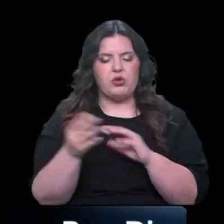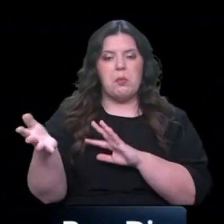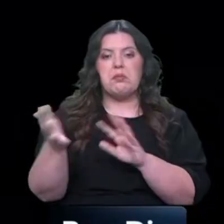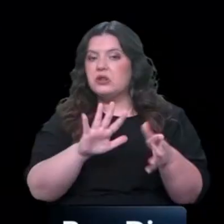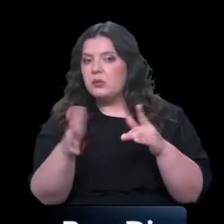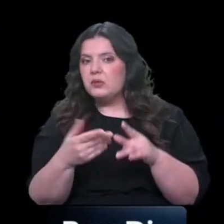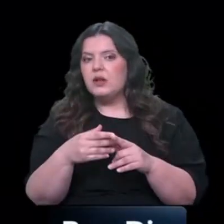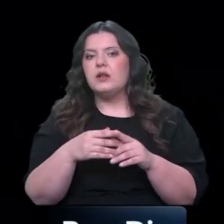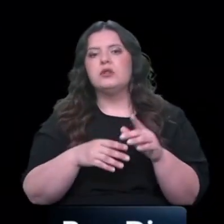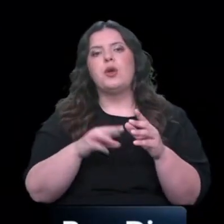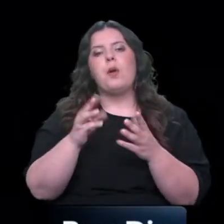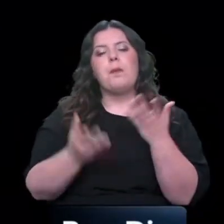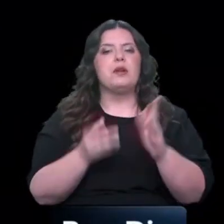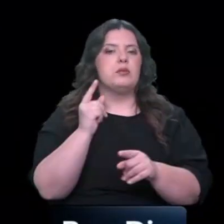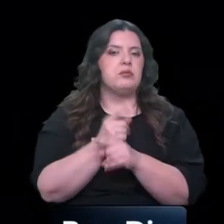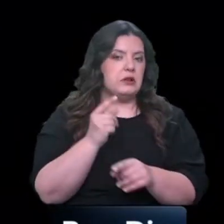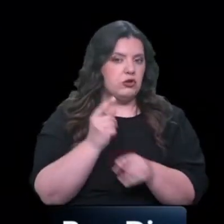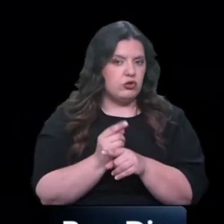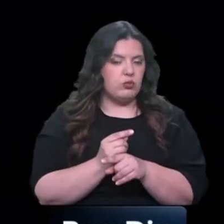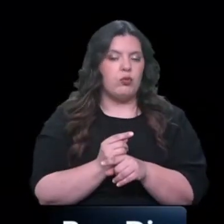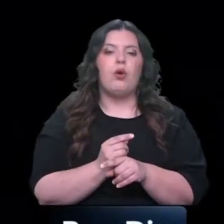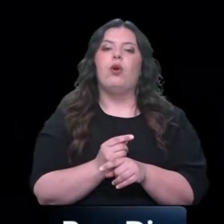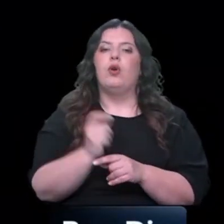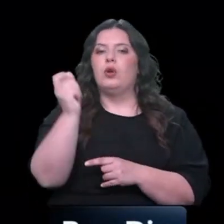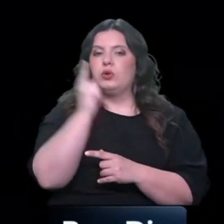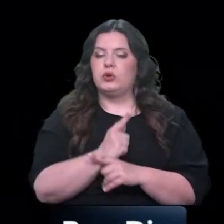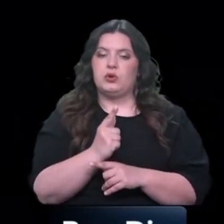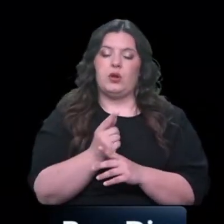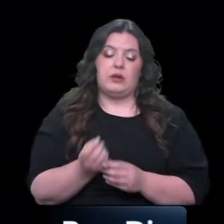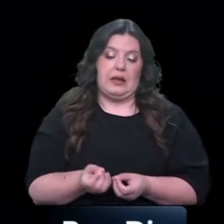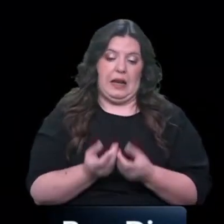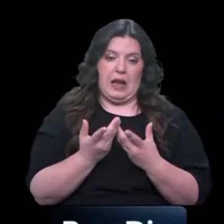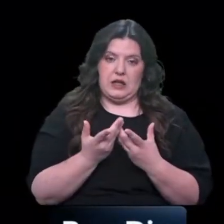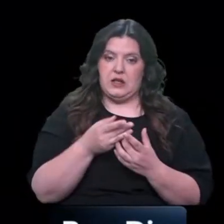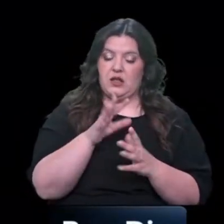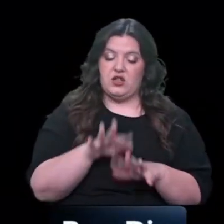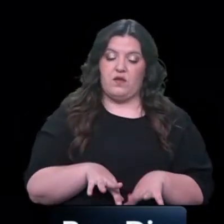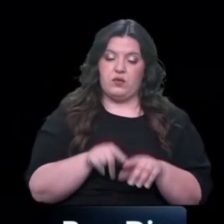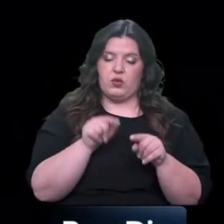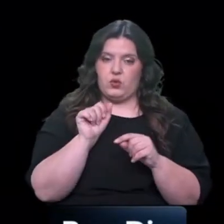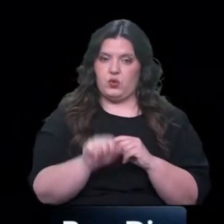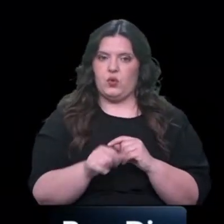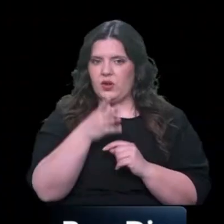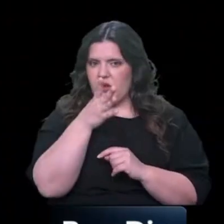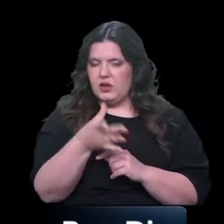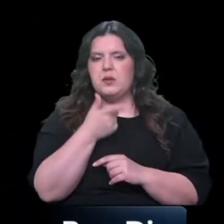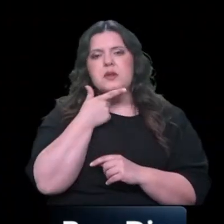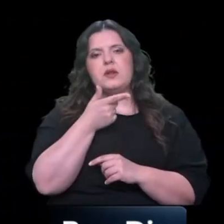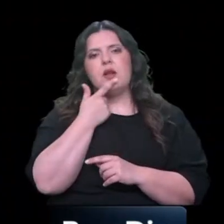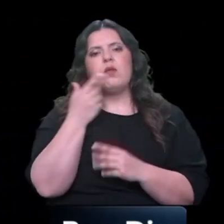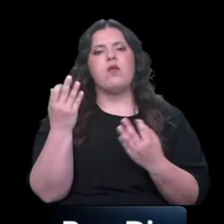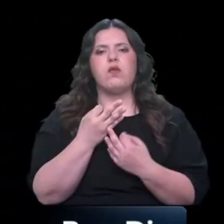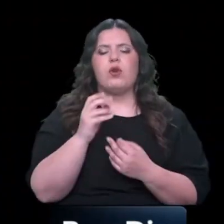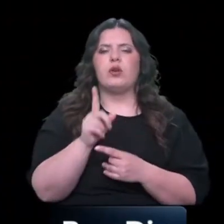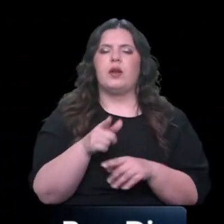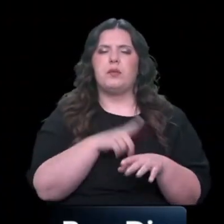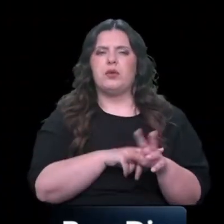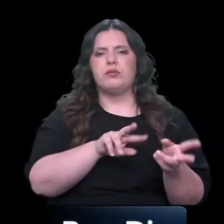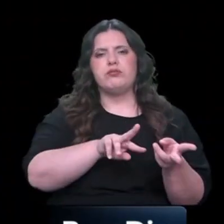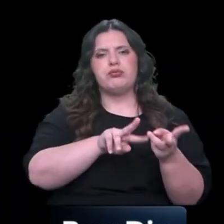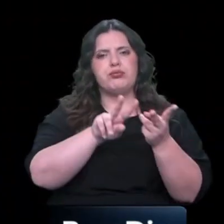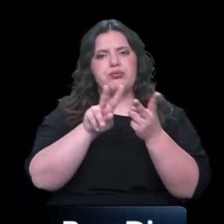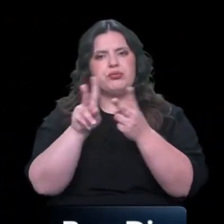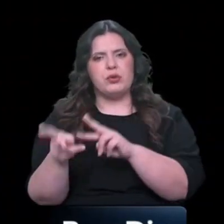aproximadamente a mesma massa do Sol, e a massa do Sol, a massa com que nasce, diz a sua evolução, e tenta perceber o que é que foi aquele período de